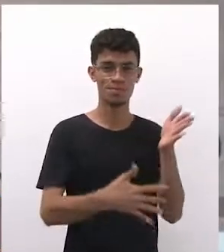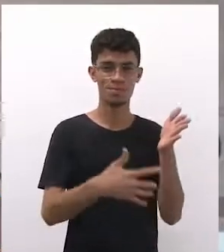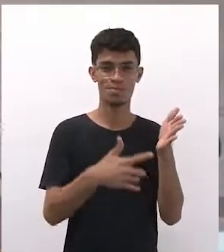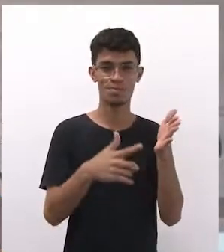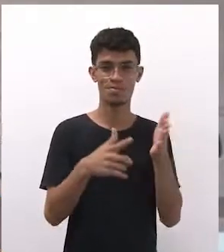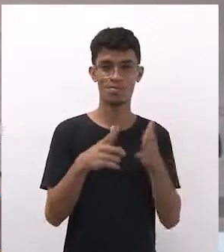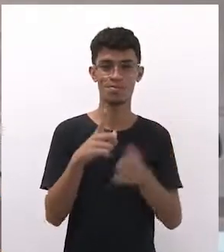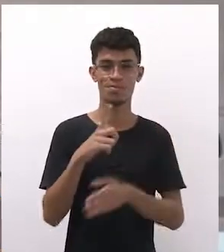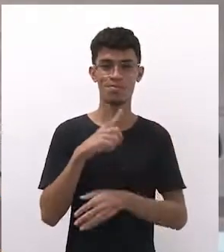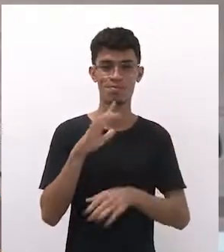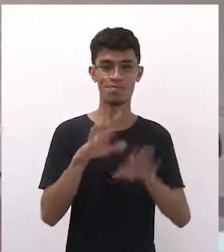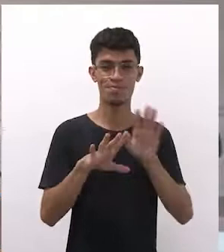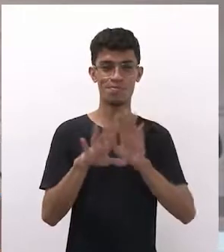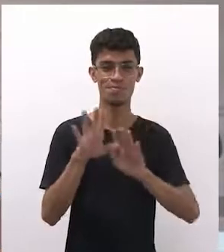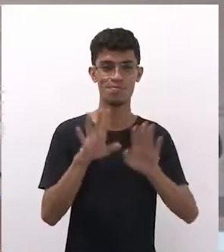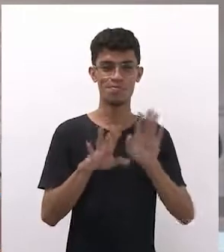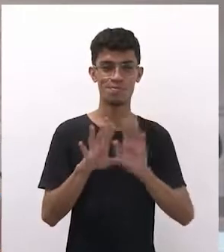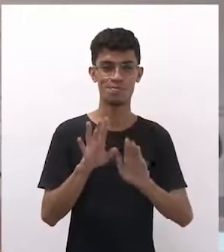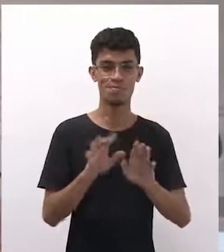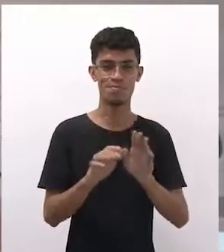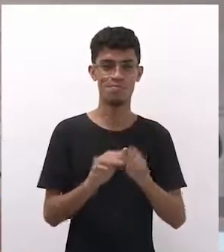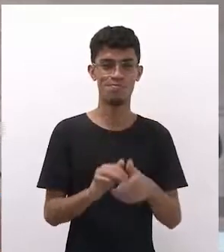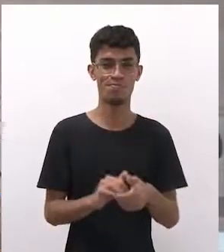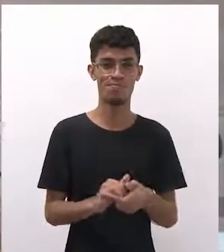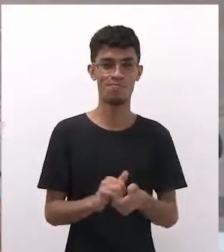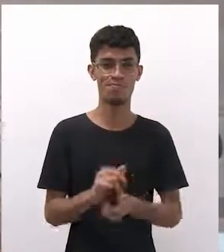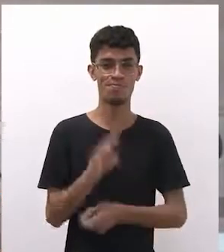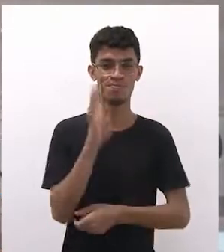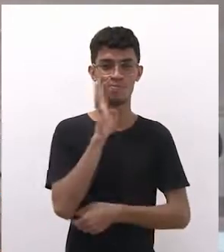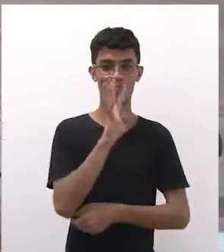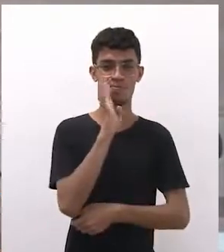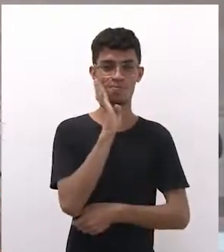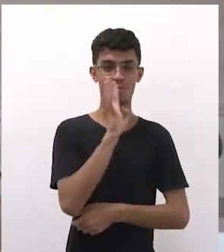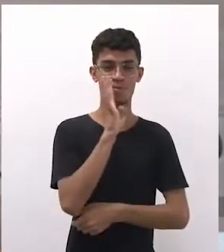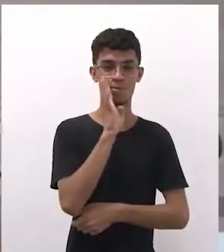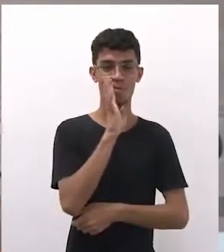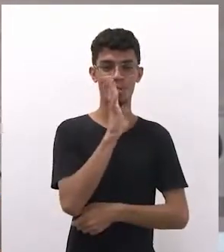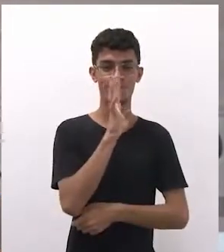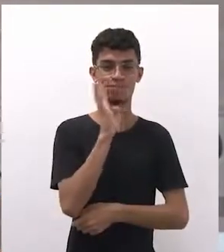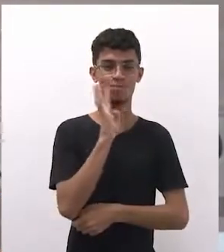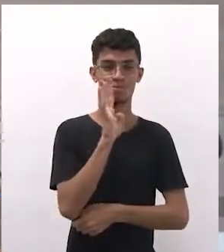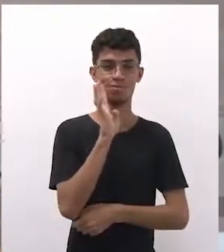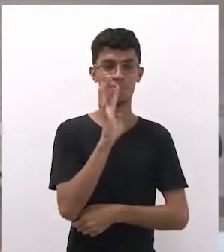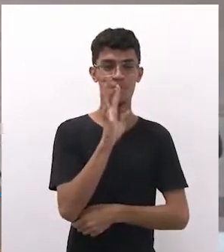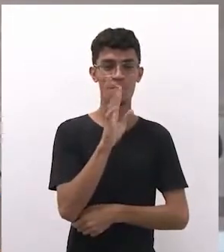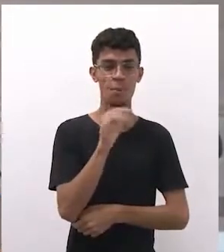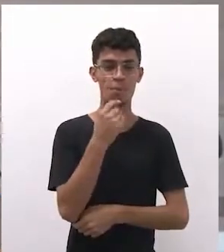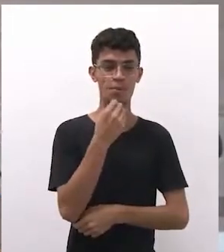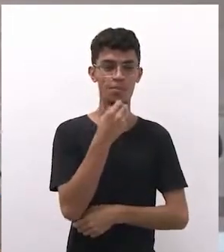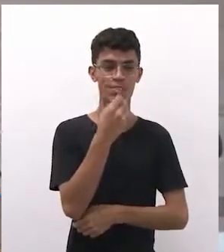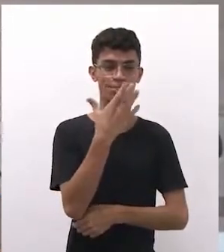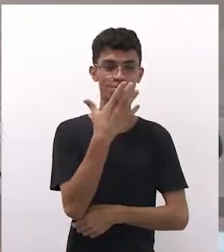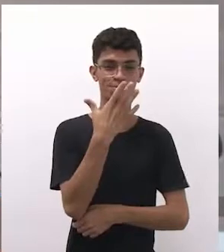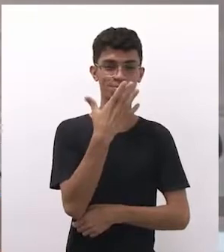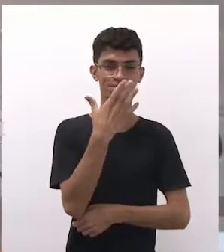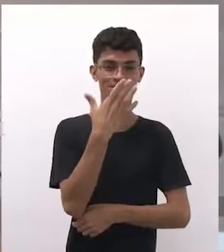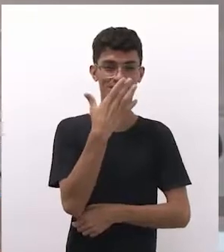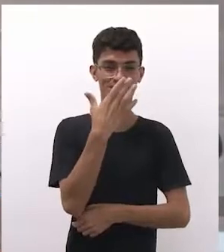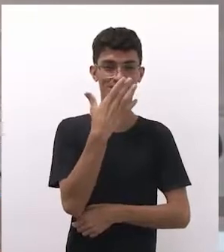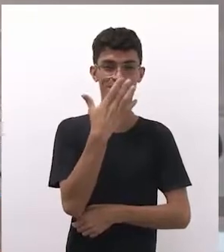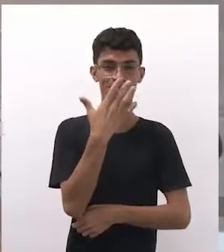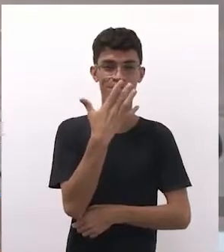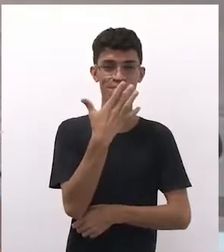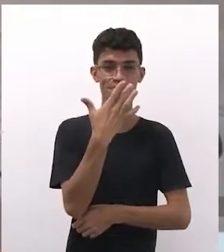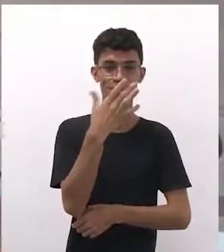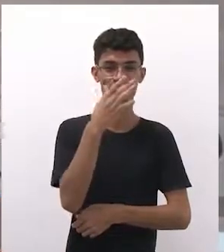com calma, preparando essa aula, e ele ficou bem legal, assim, em termos de material. Bom, mas ali,